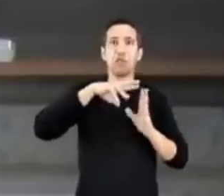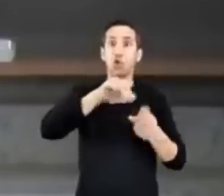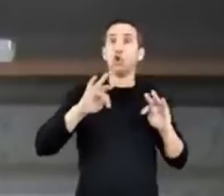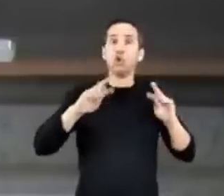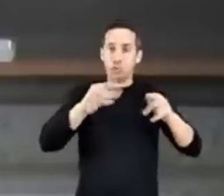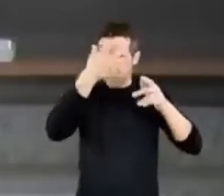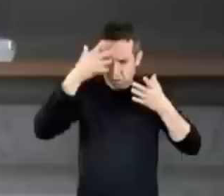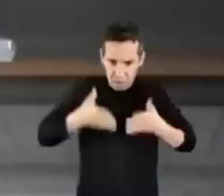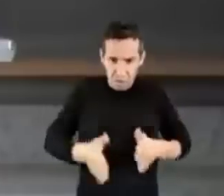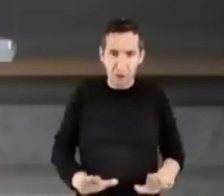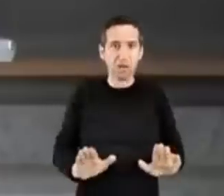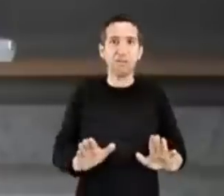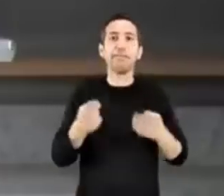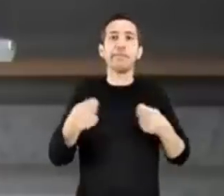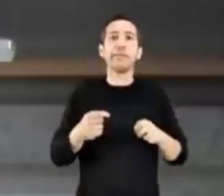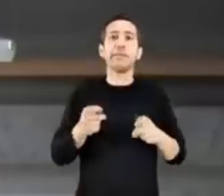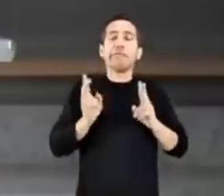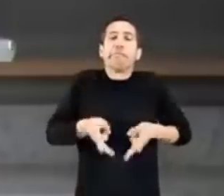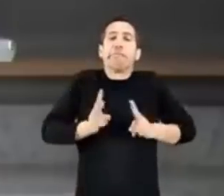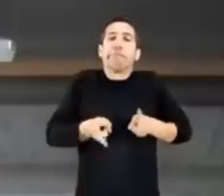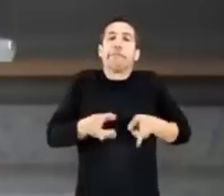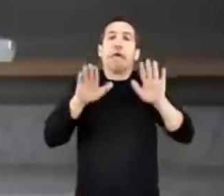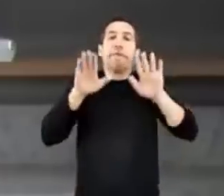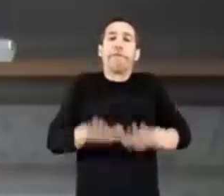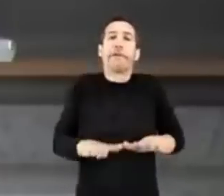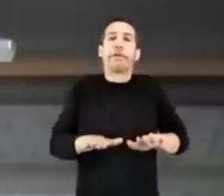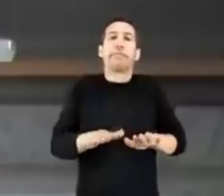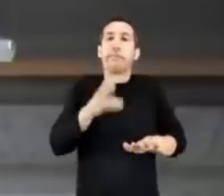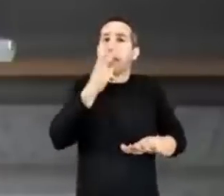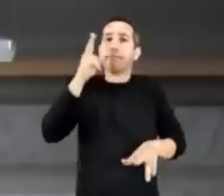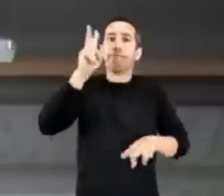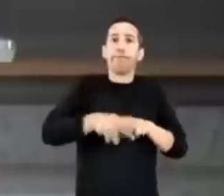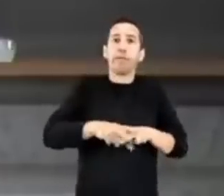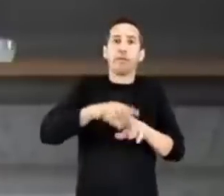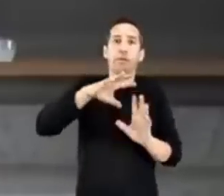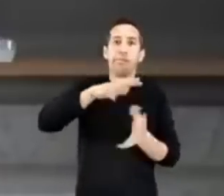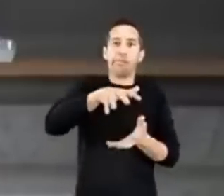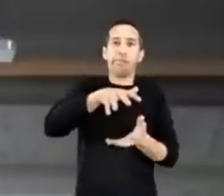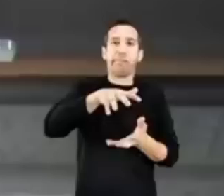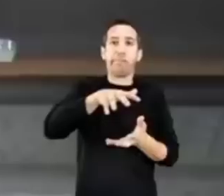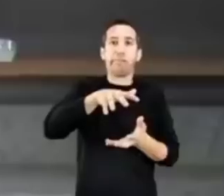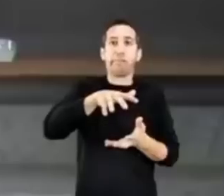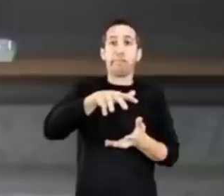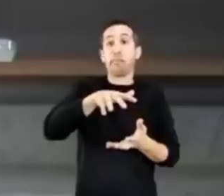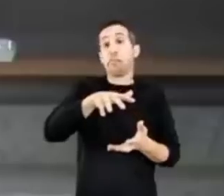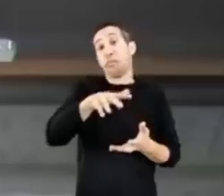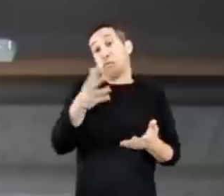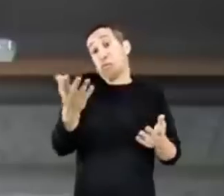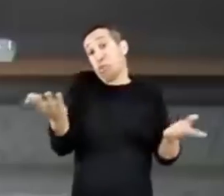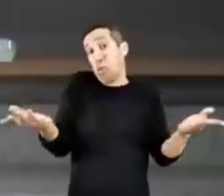pode sair daqui a gente fica aqui confinado aqui o máximo que a gente consegue voar de avião